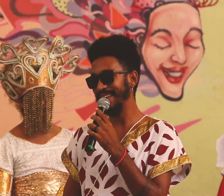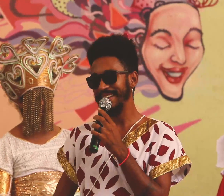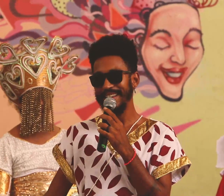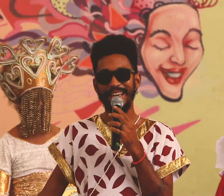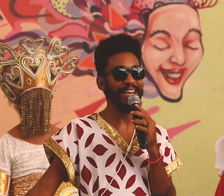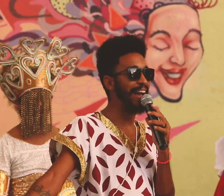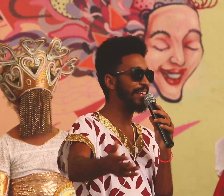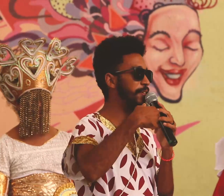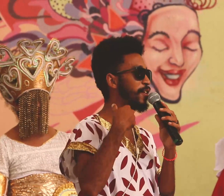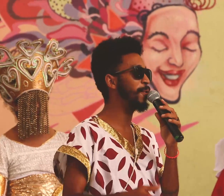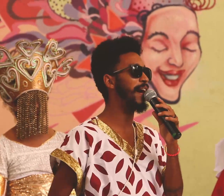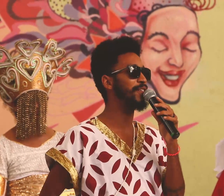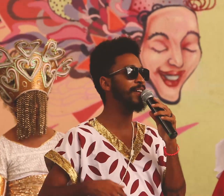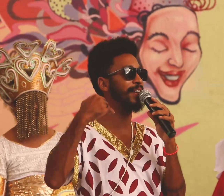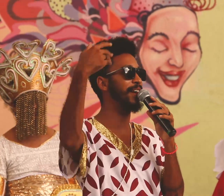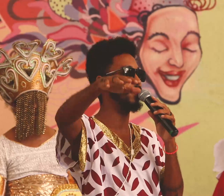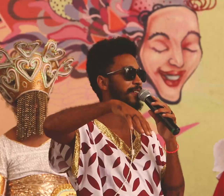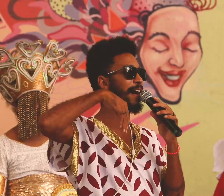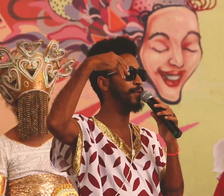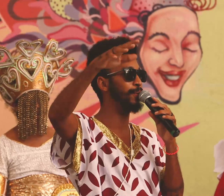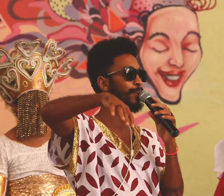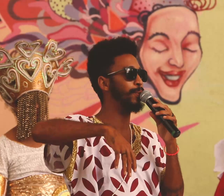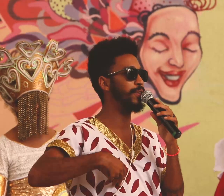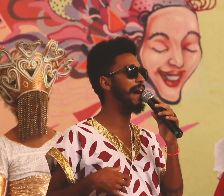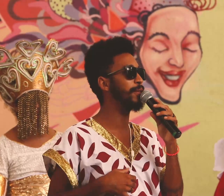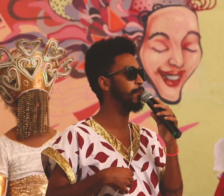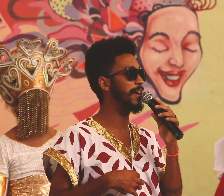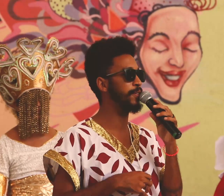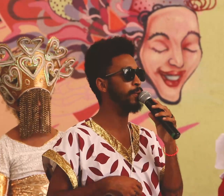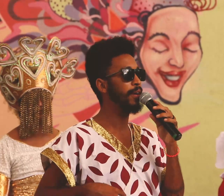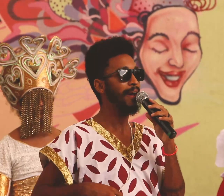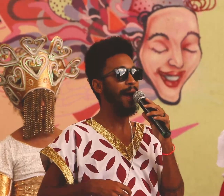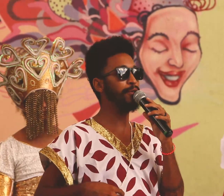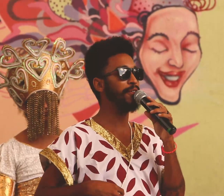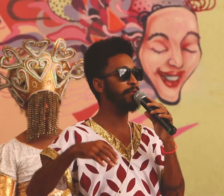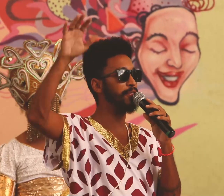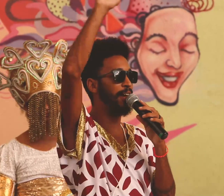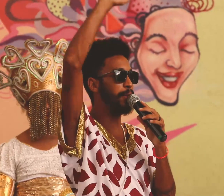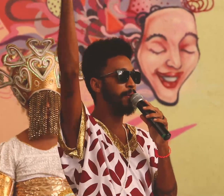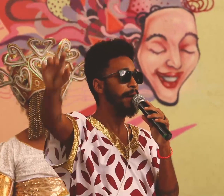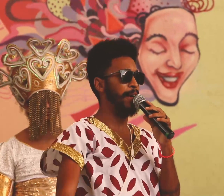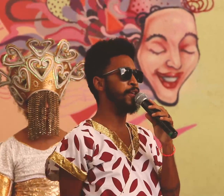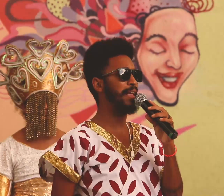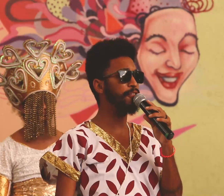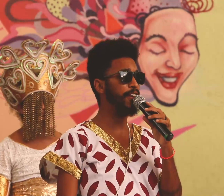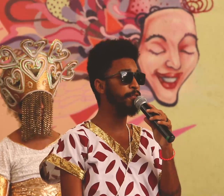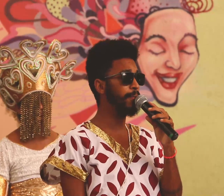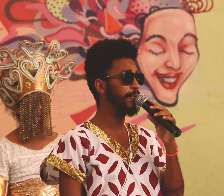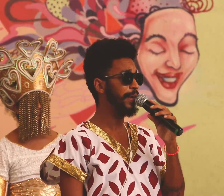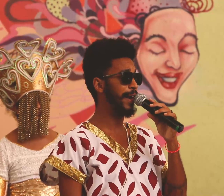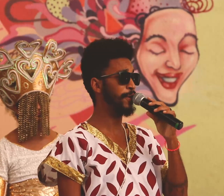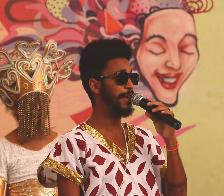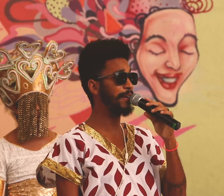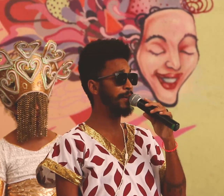aqui e quem está aqui nesse grande Bom Jardim, quem está aí na cidade, no estado, no Brasil, aonde estiver nos vendo, a gente está